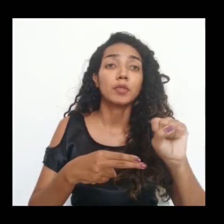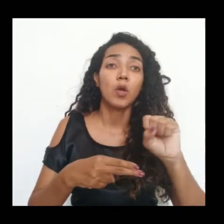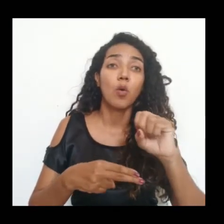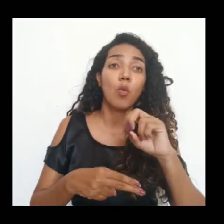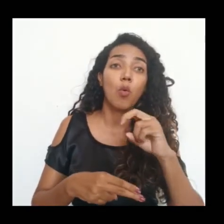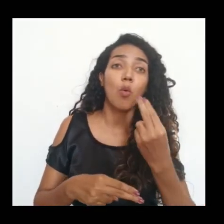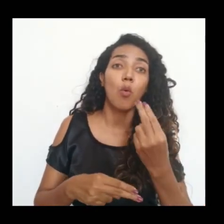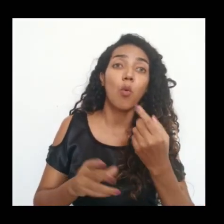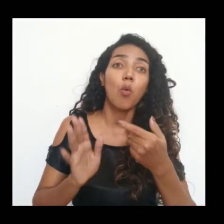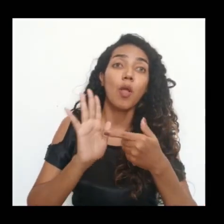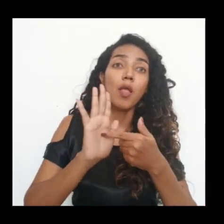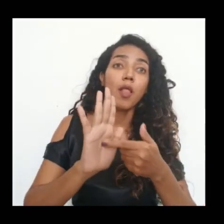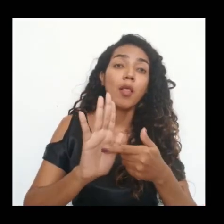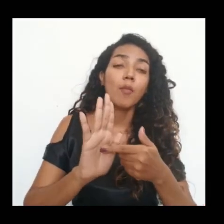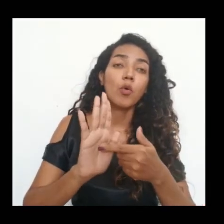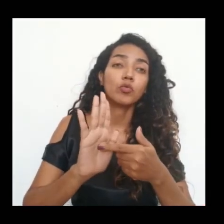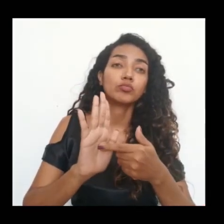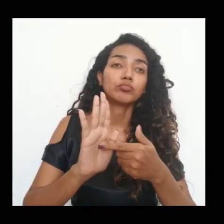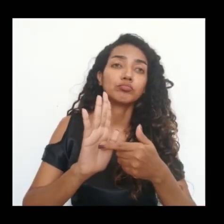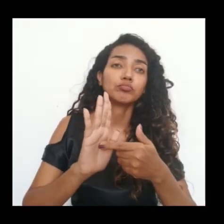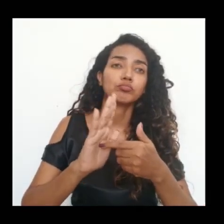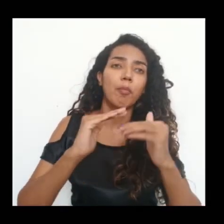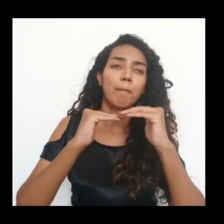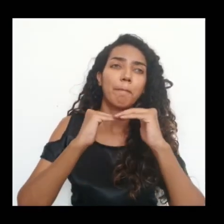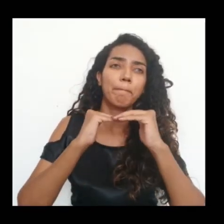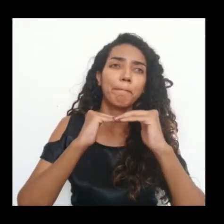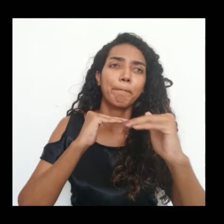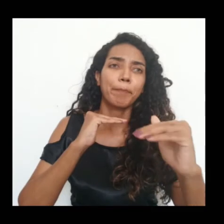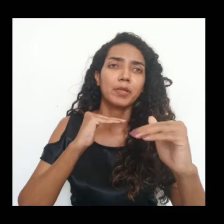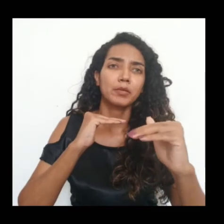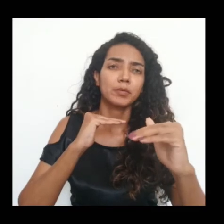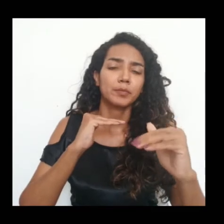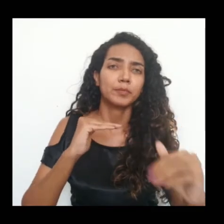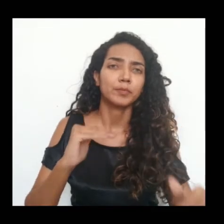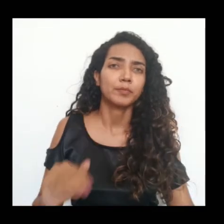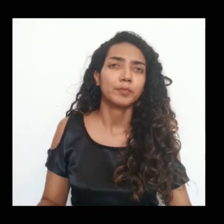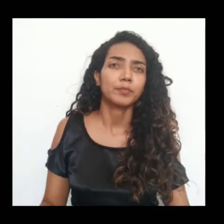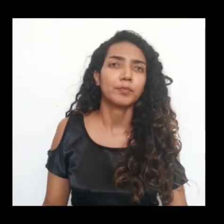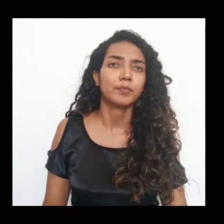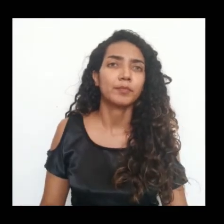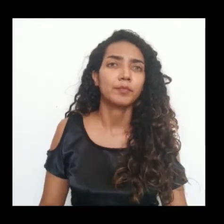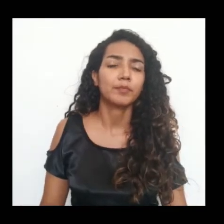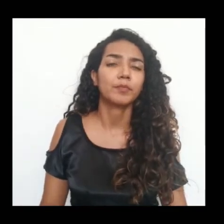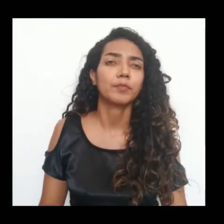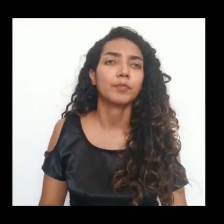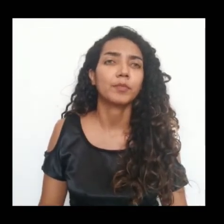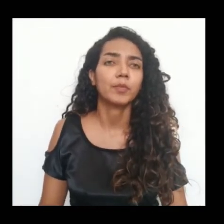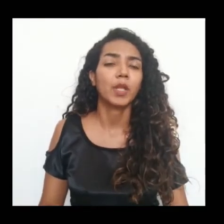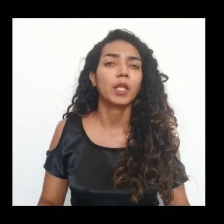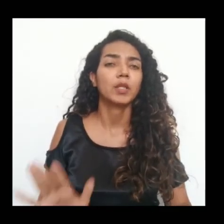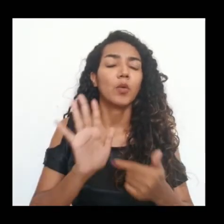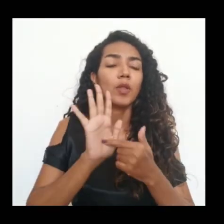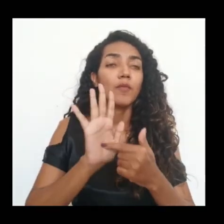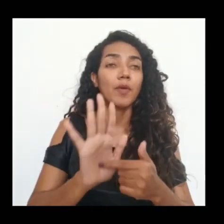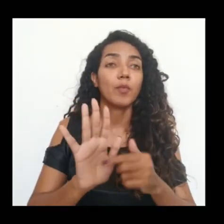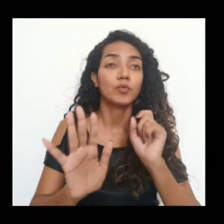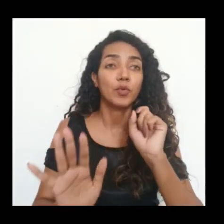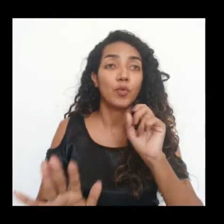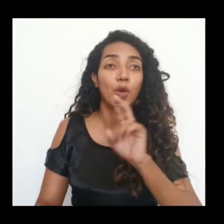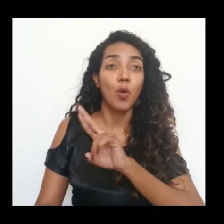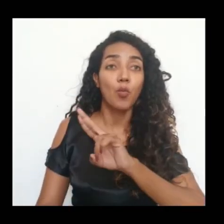na opção do Eclipse, se tiver em inglês, seria flat. Então, ele vai mostrar aqui, de fato, o nome de cada